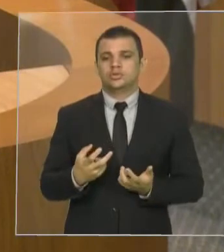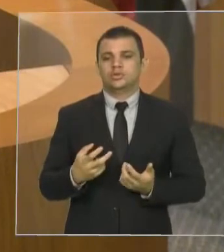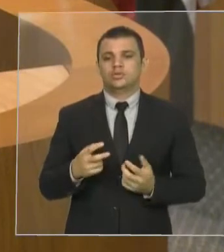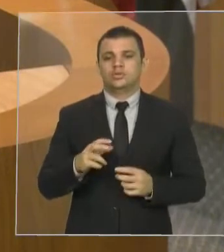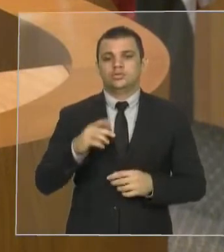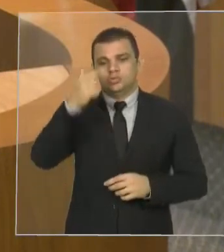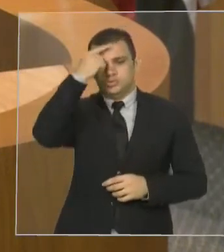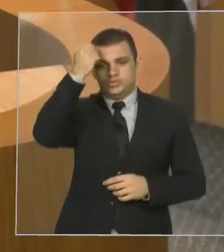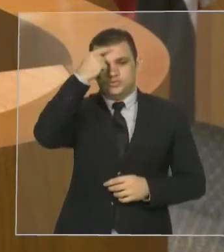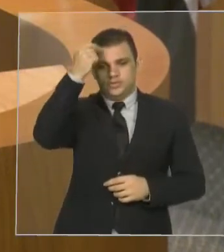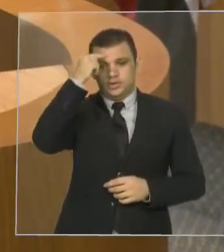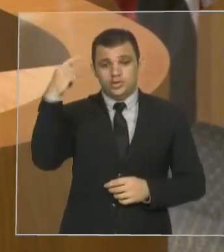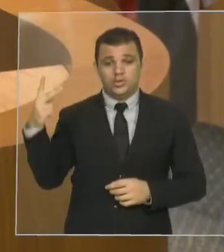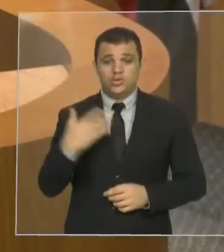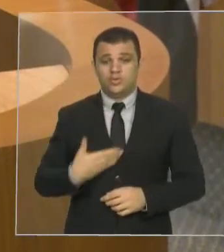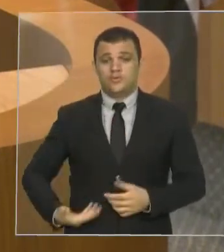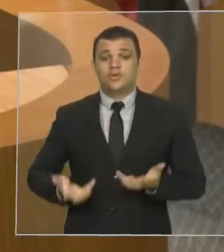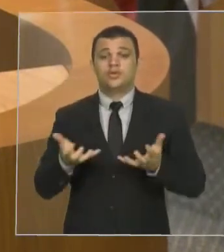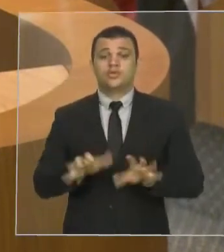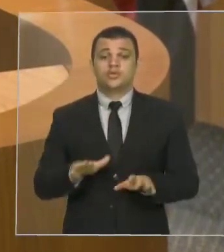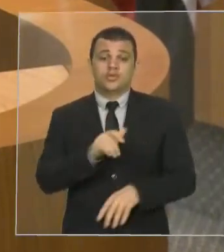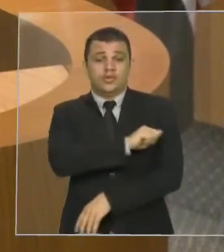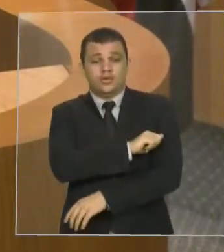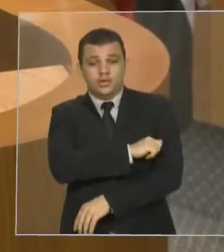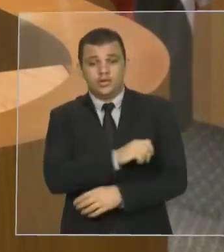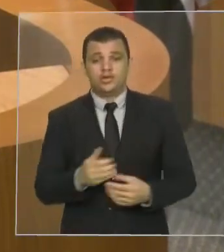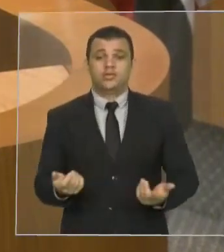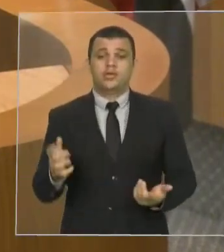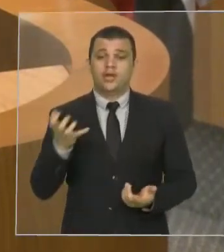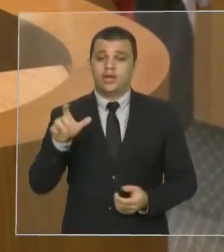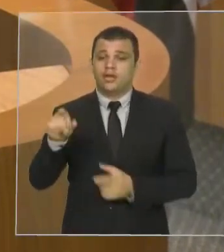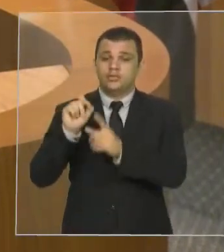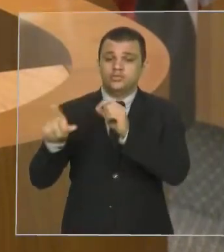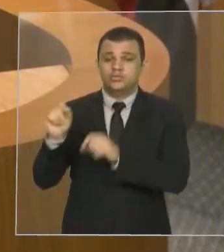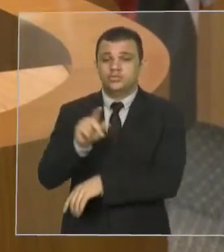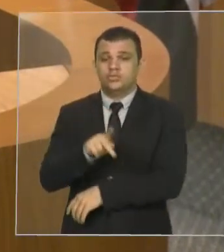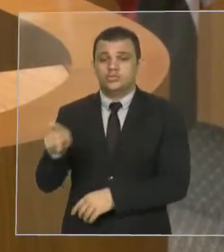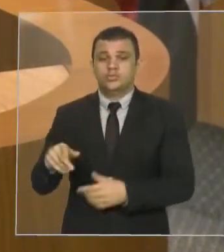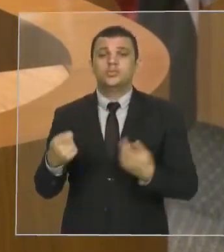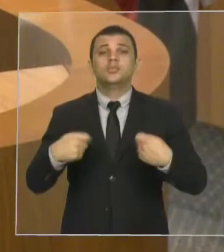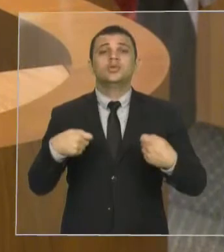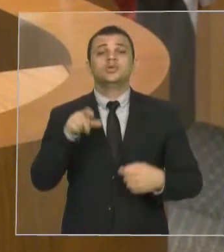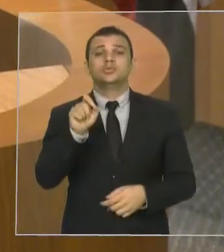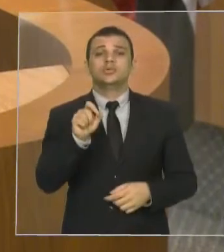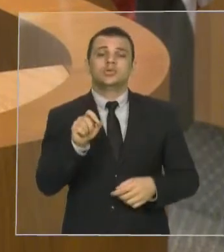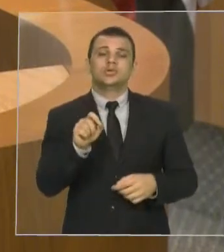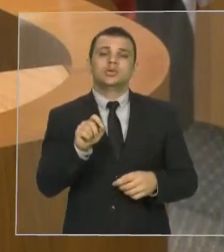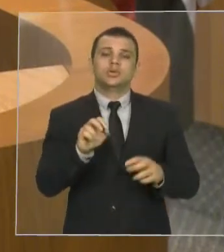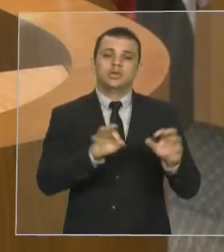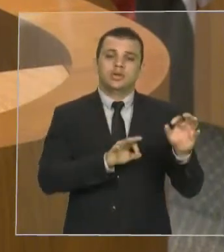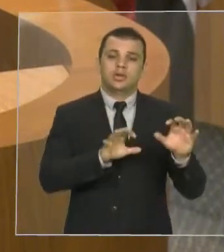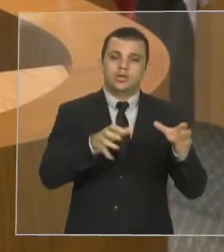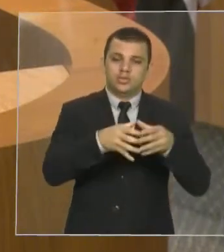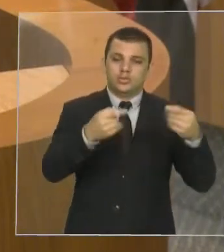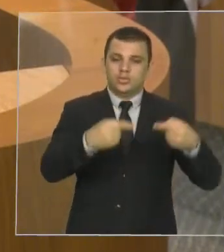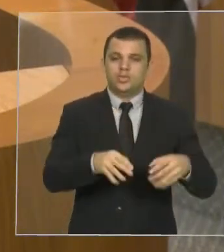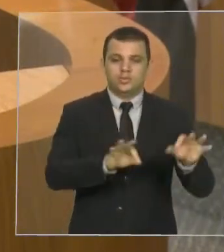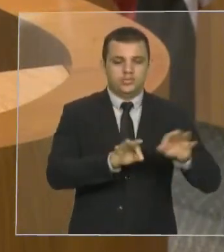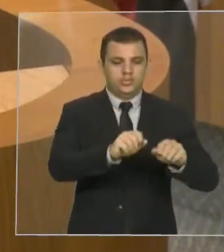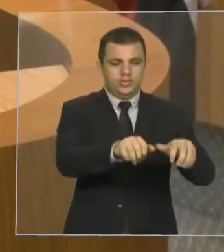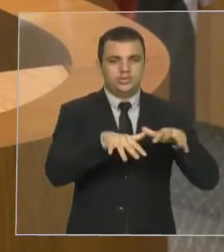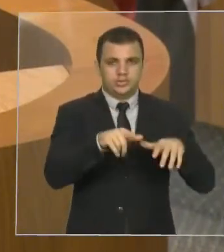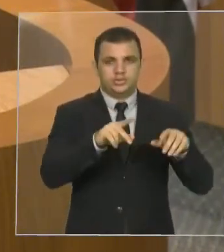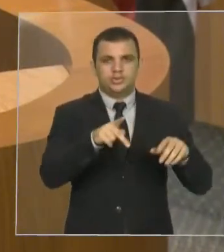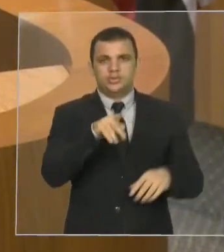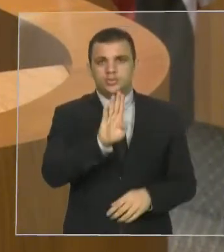diretamente os professores. Foi preciso o quê? A oposição fazer uma audiência pública para incluir nos conselhos. Agora mesmo, Vossa Excelência tem presente